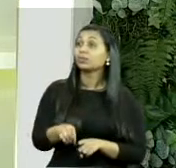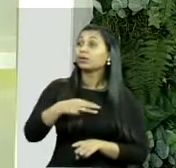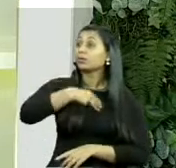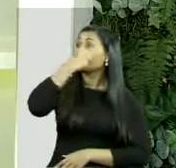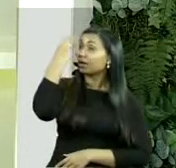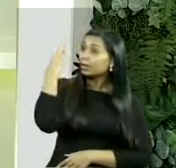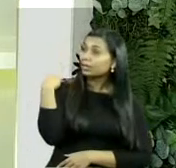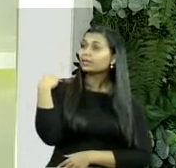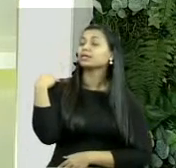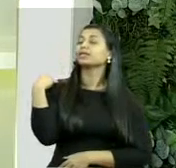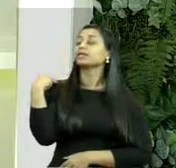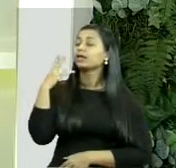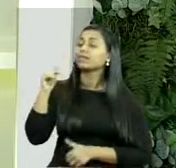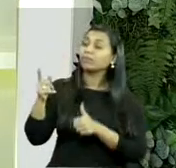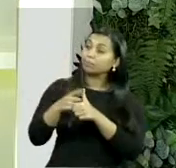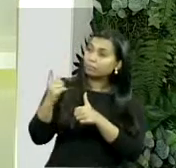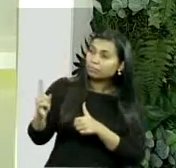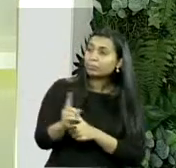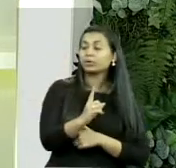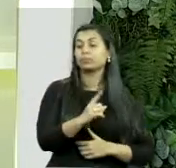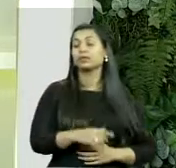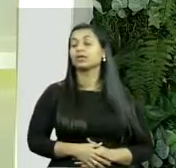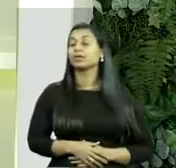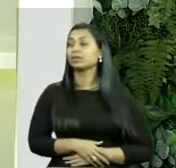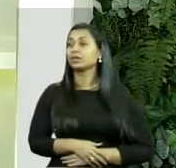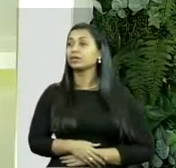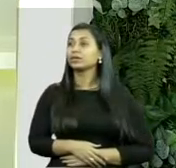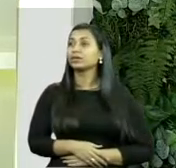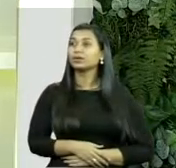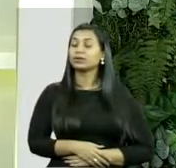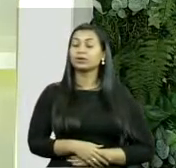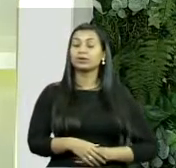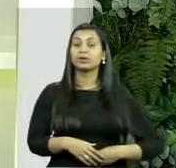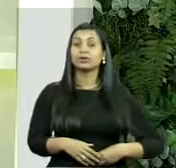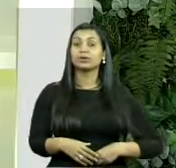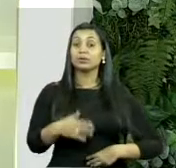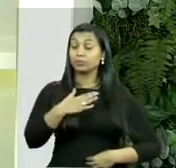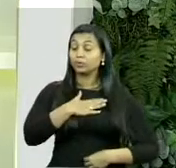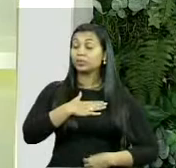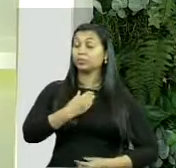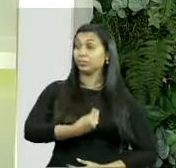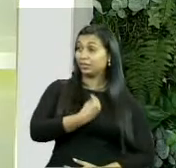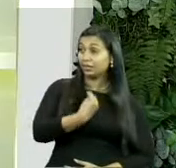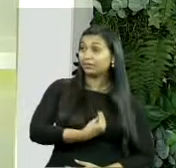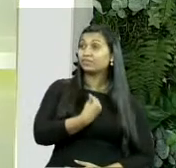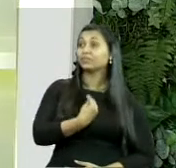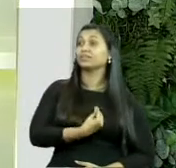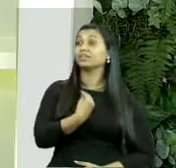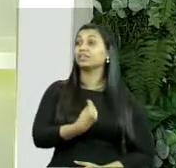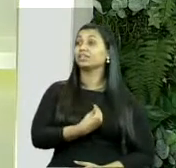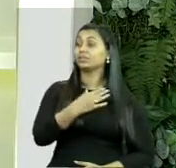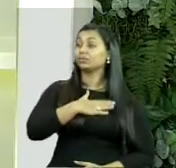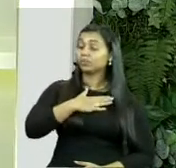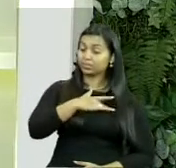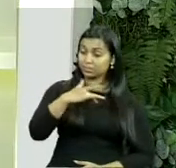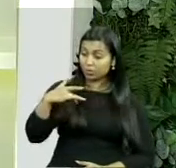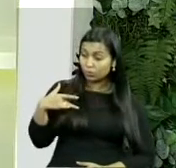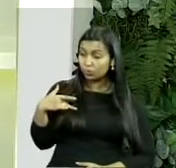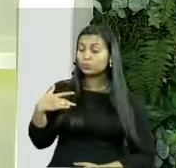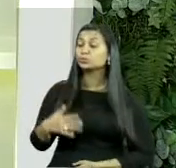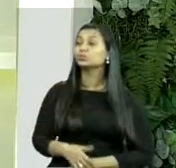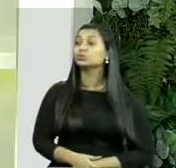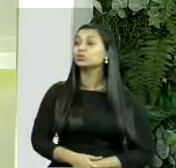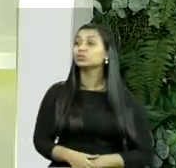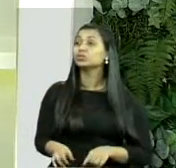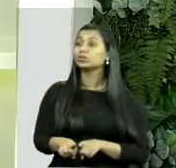que passe à frente, né? Amém. E ela passe, com certeza. Por mim, pela minha vida financeira, pela minha saúde. Certo.